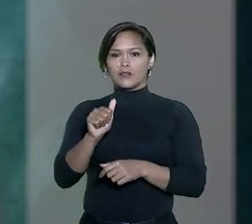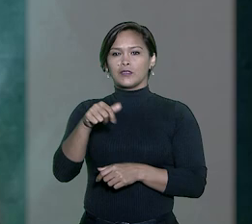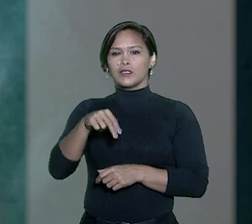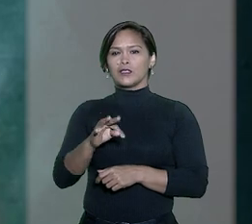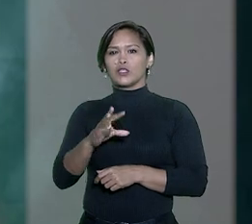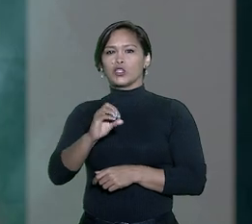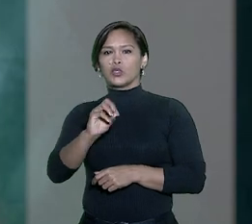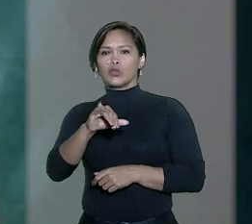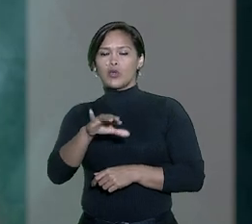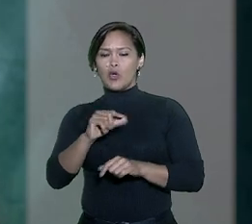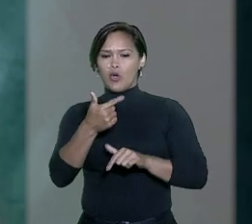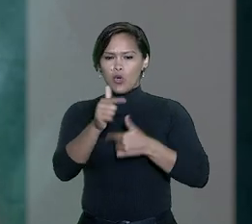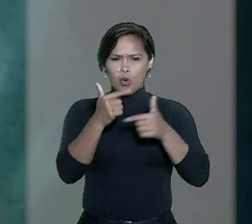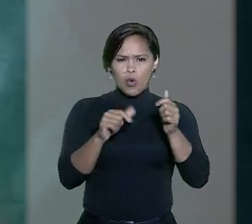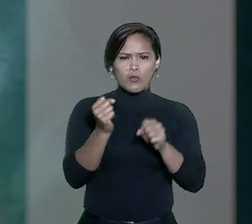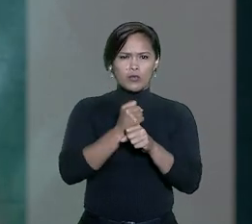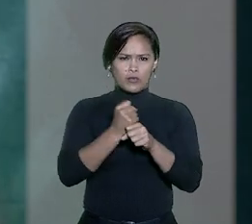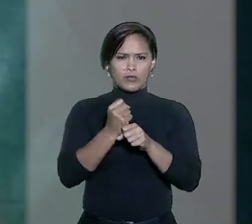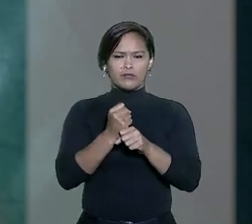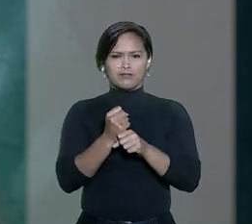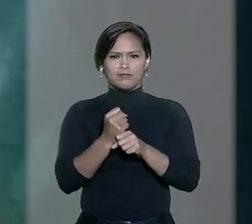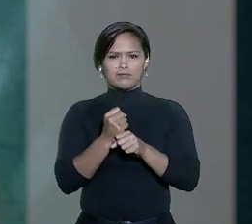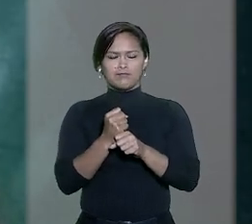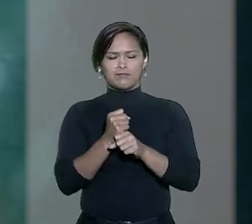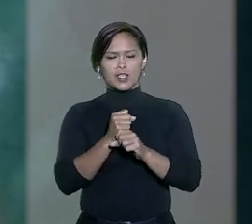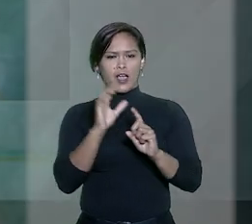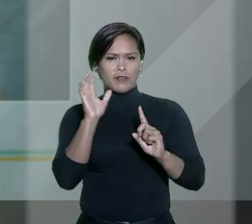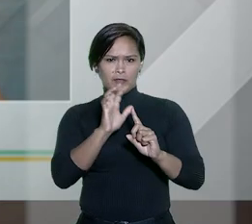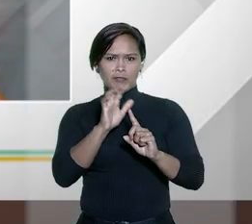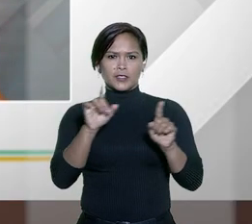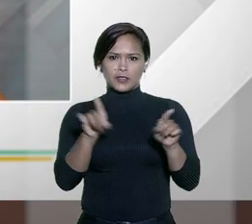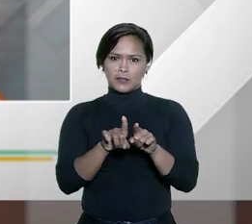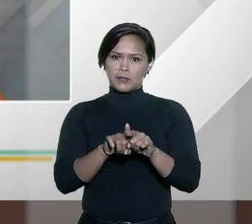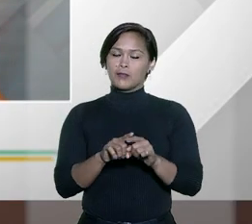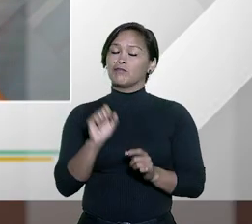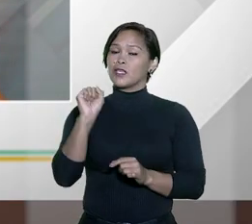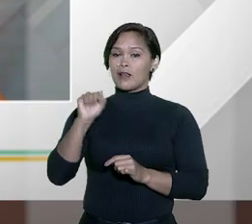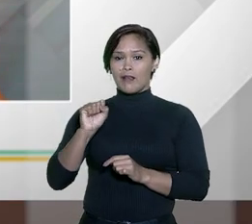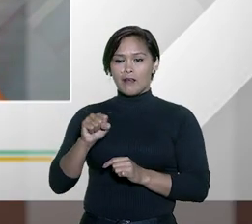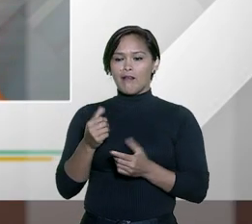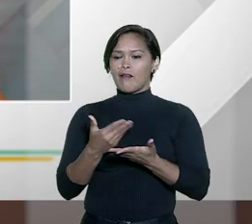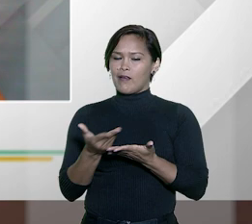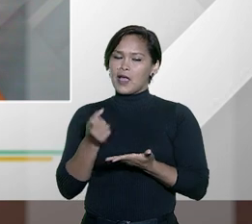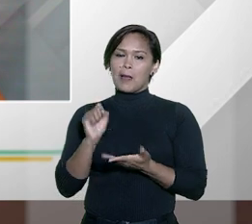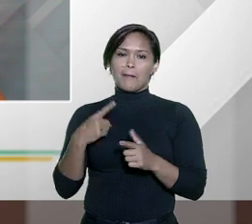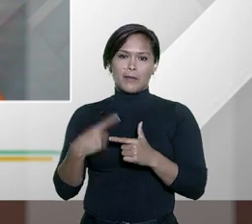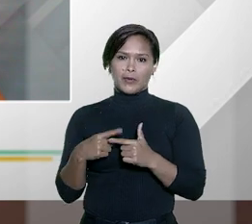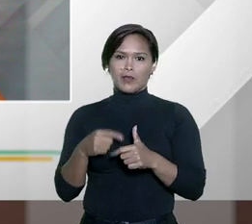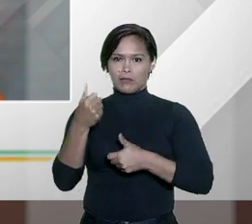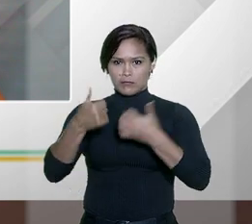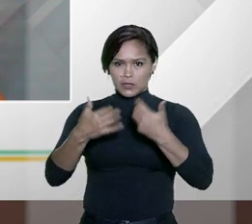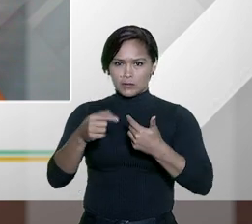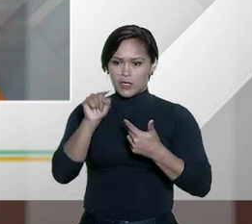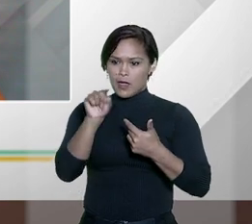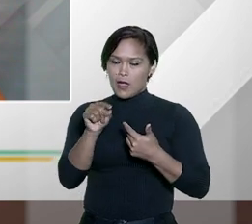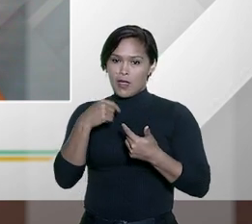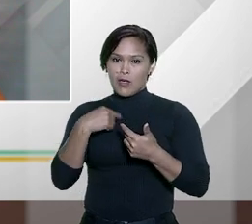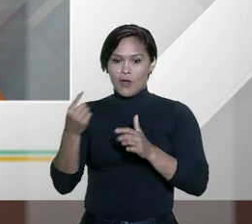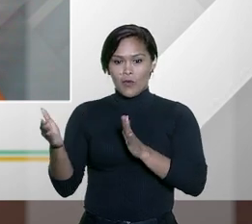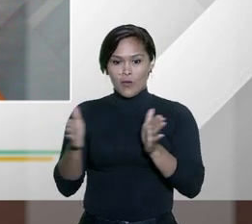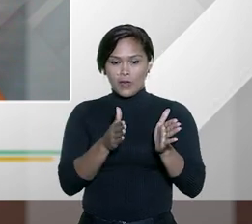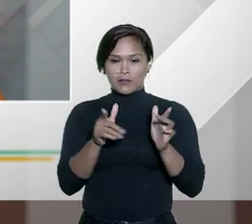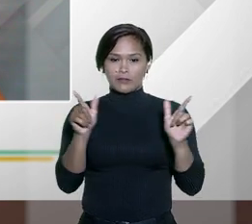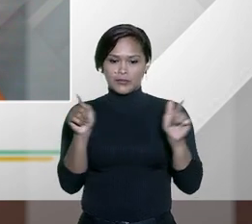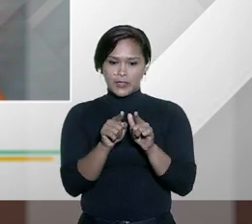Antônio, outros anos vão ter o orçamento respectivo afetados também? Provavelmente sim, né? Porque com